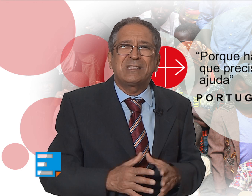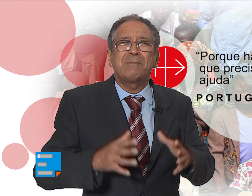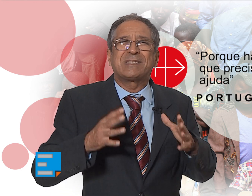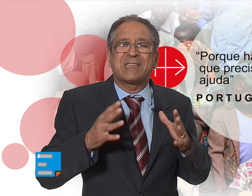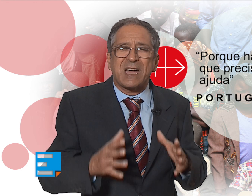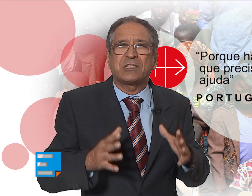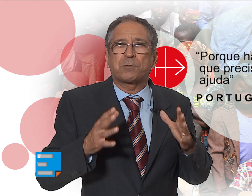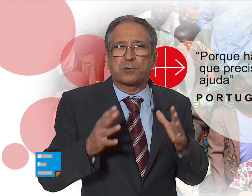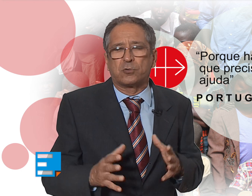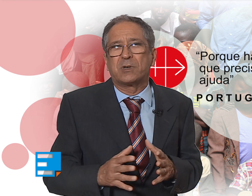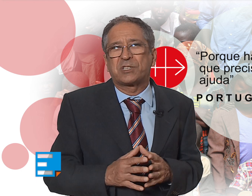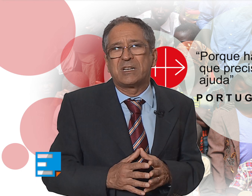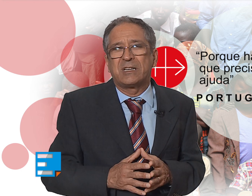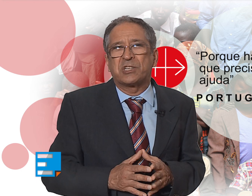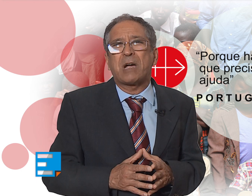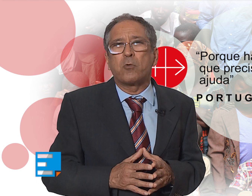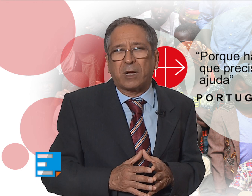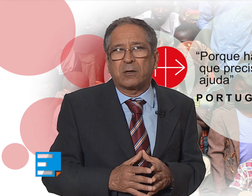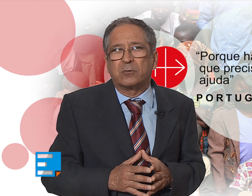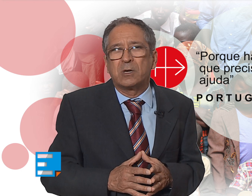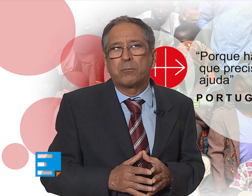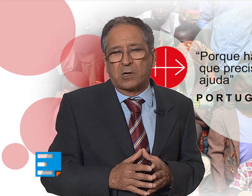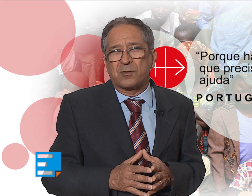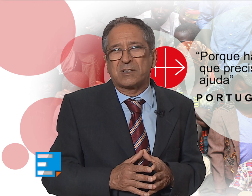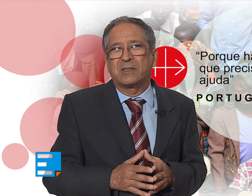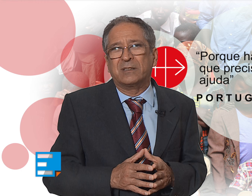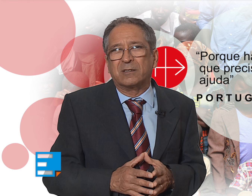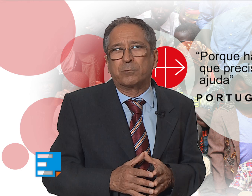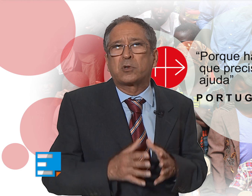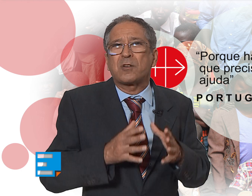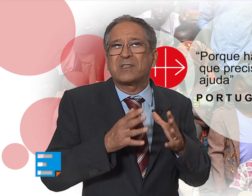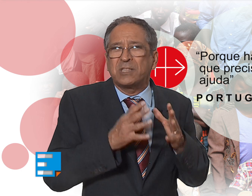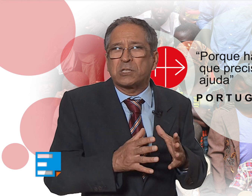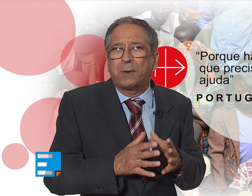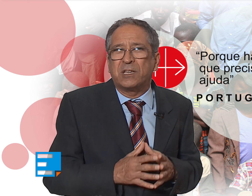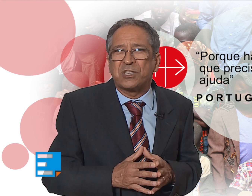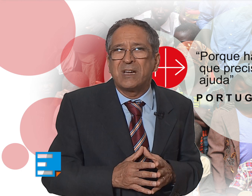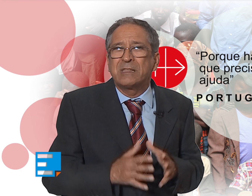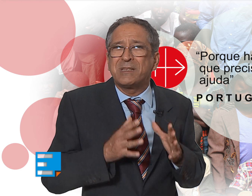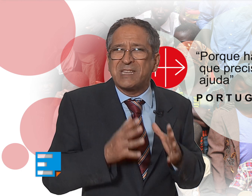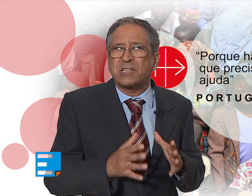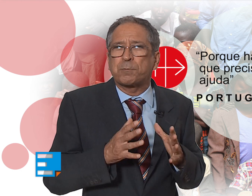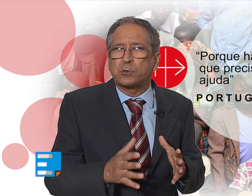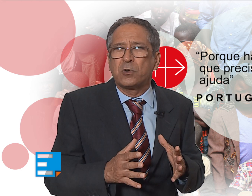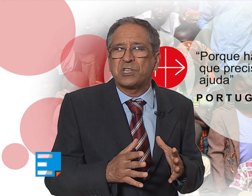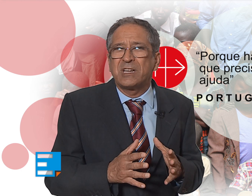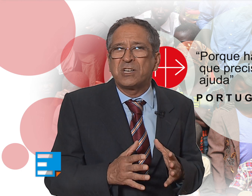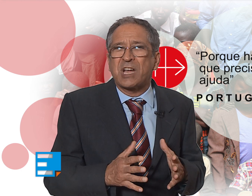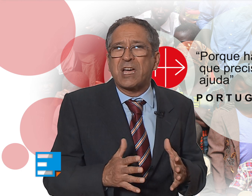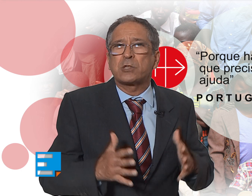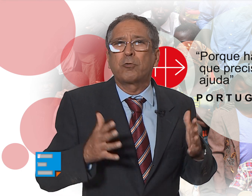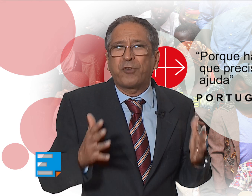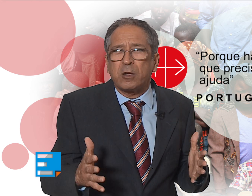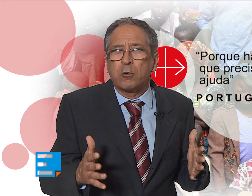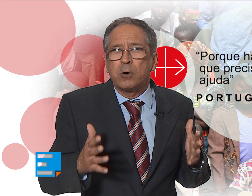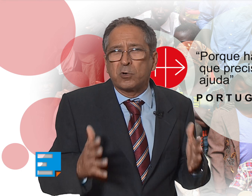mas demasiadas pessoas já morreram por causa dele, por causa deste país. Demasiadas pessoas